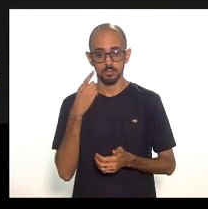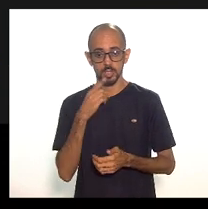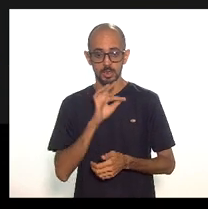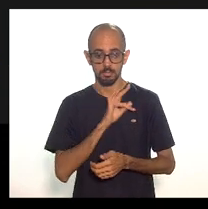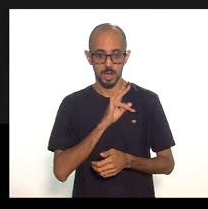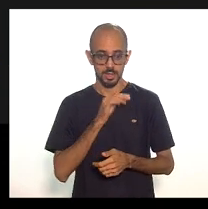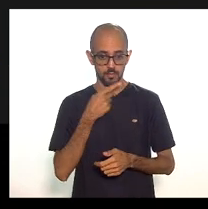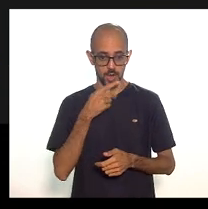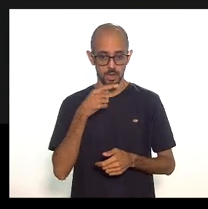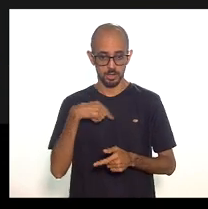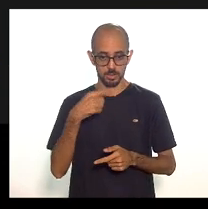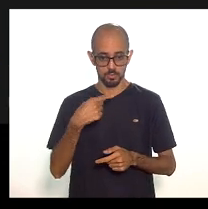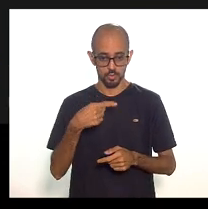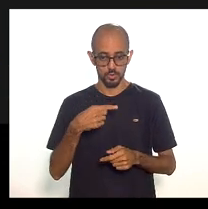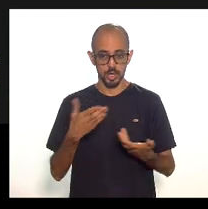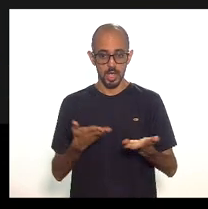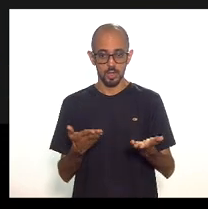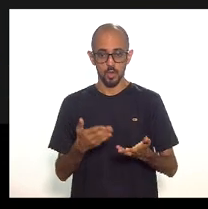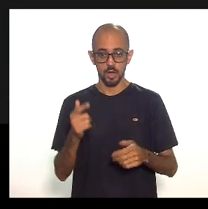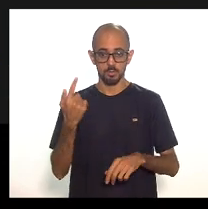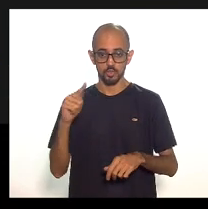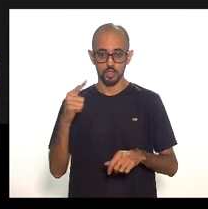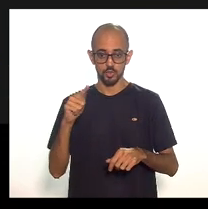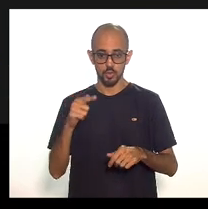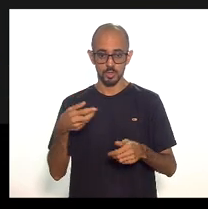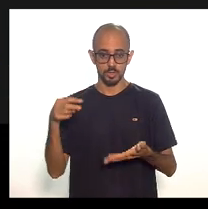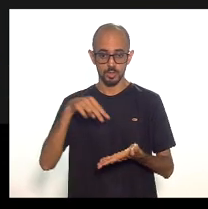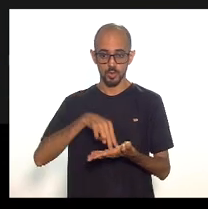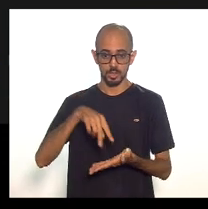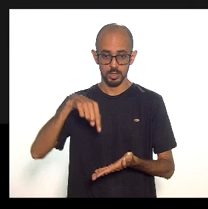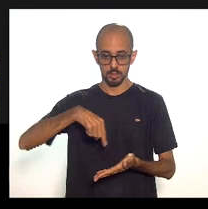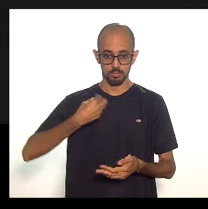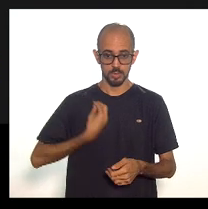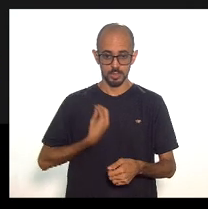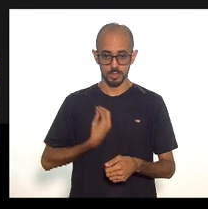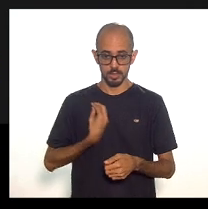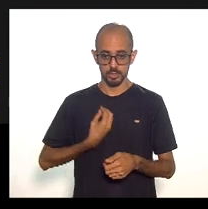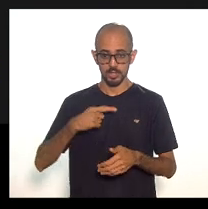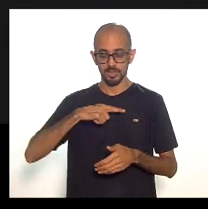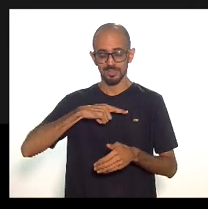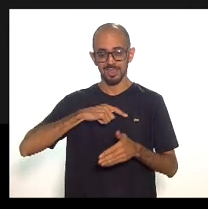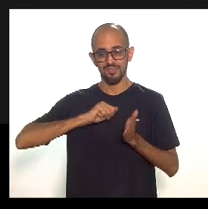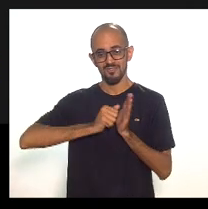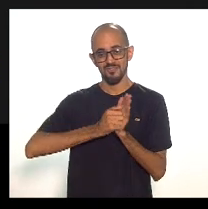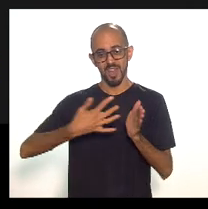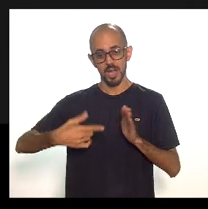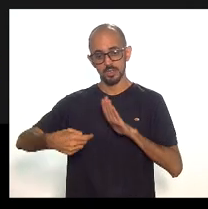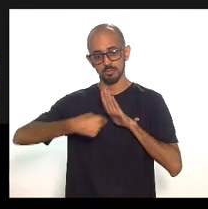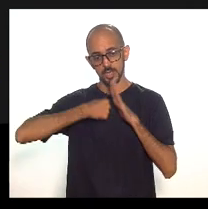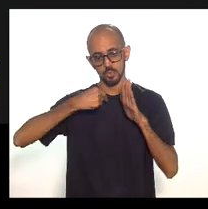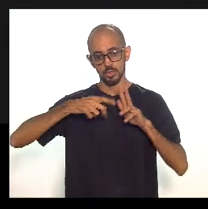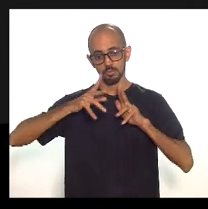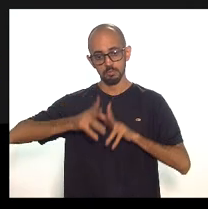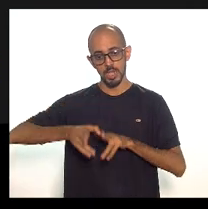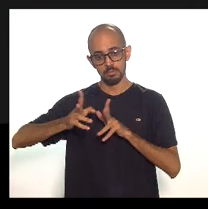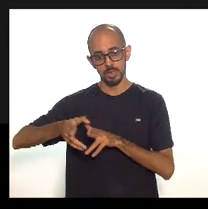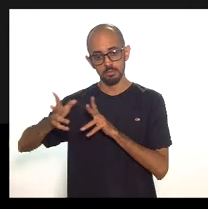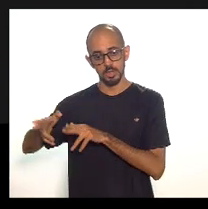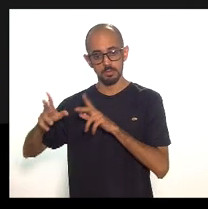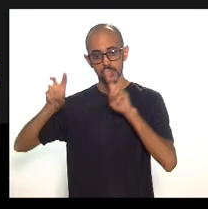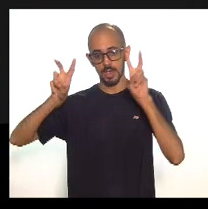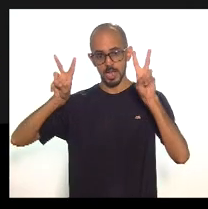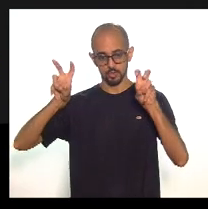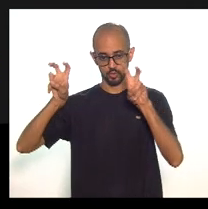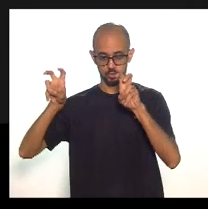a palavra para os gestores que estão presentes aqui. Eu queria acrescentar, porque foram muitas perguntas, eu recebi várias outras perguntas sobre o mesmo assunto, que não ficou bem esclarecido. Que